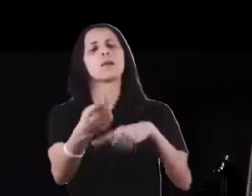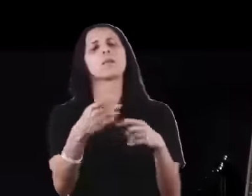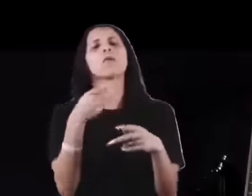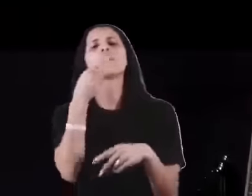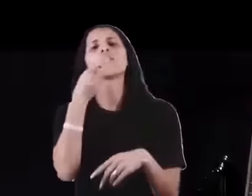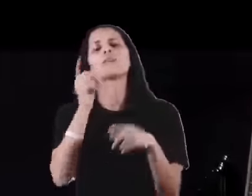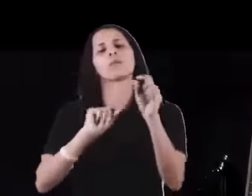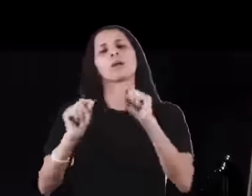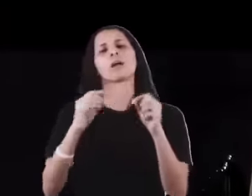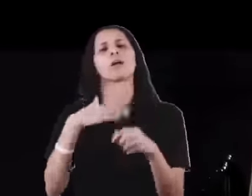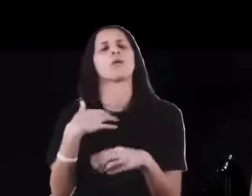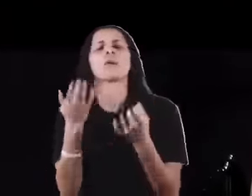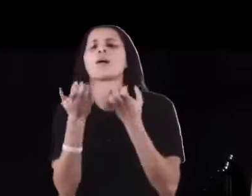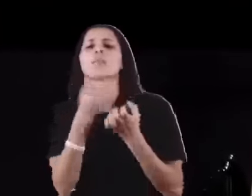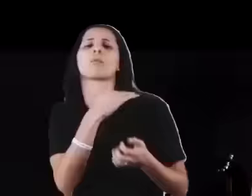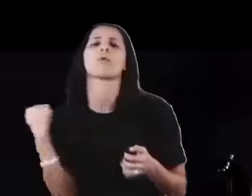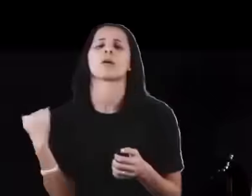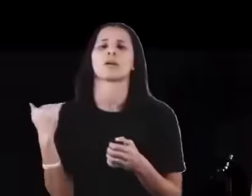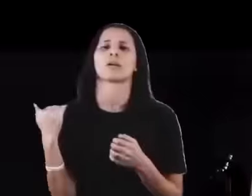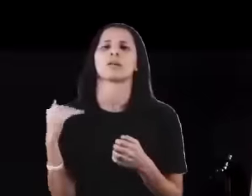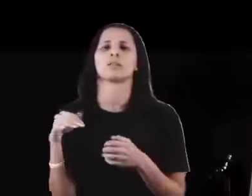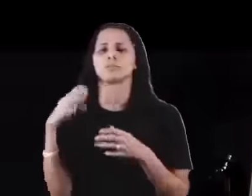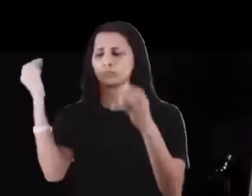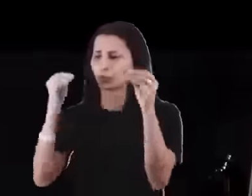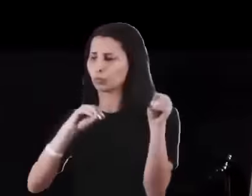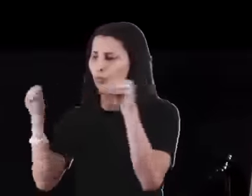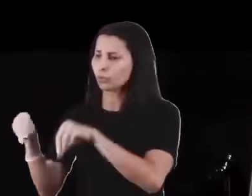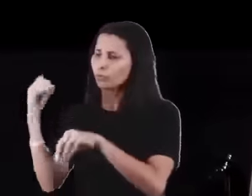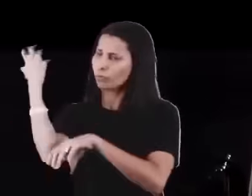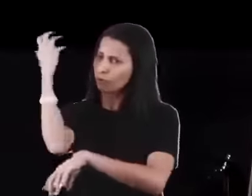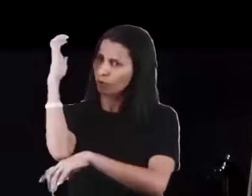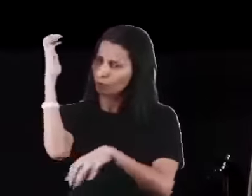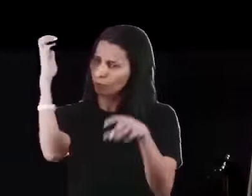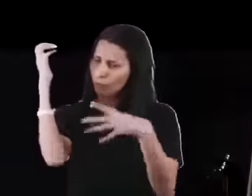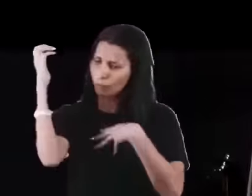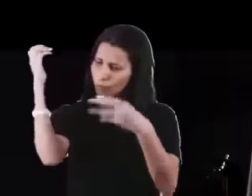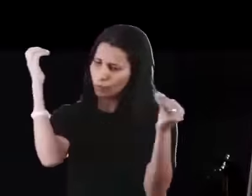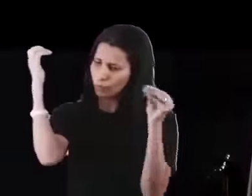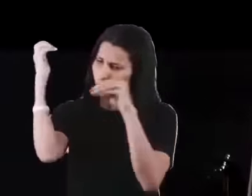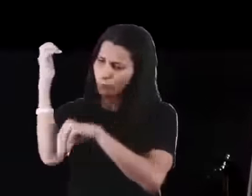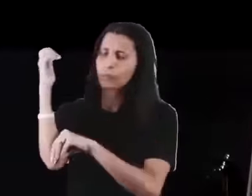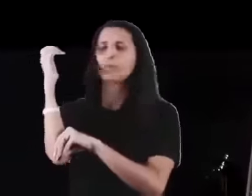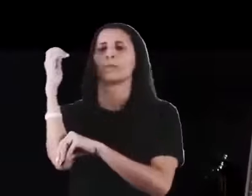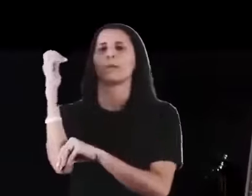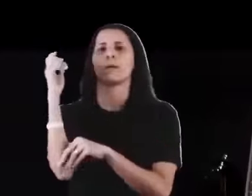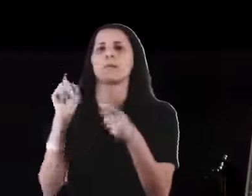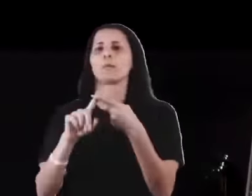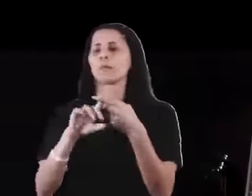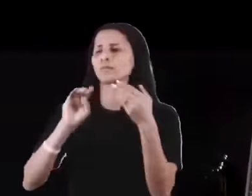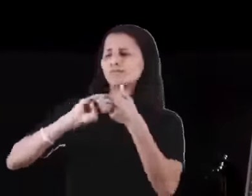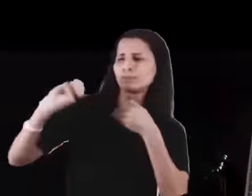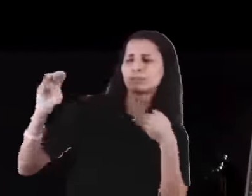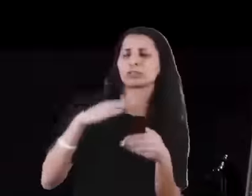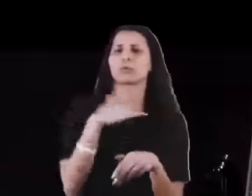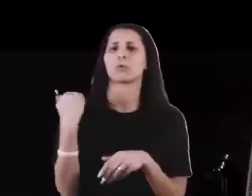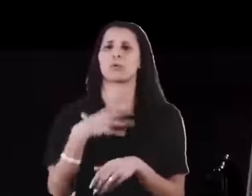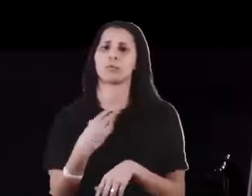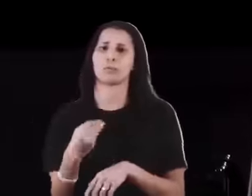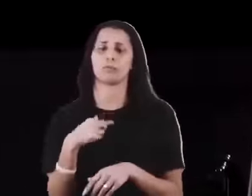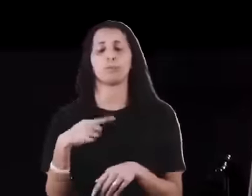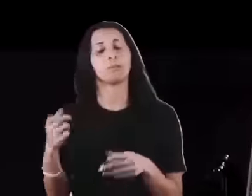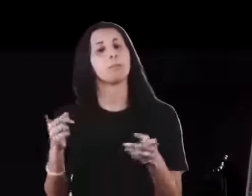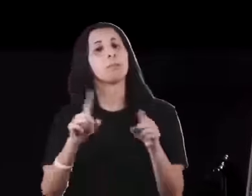botar o menino na árvore para morrer porque agora a gente vai morrer nas Esqueceu que Deus tinha dito que ia multiplicar da tendência entendeu disse que ia